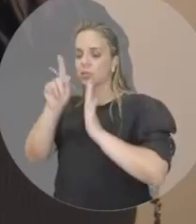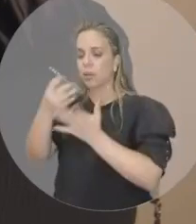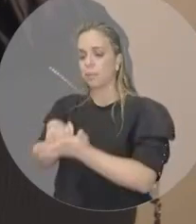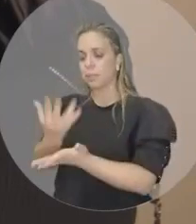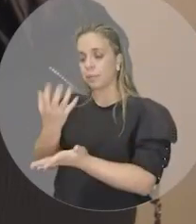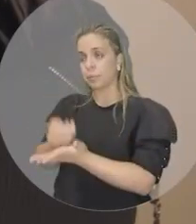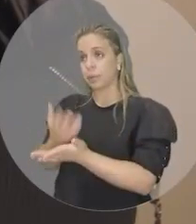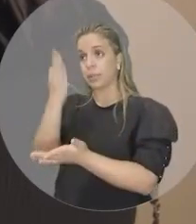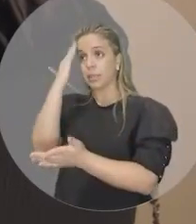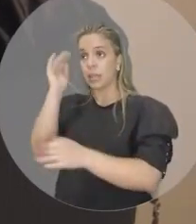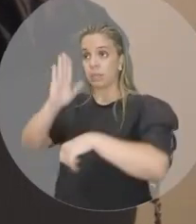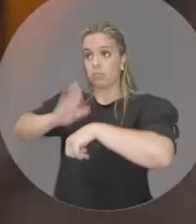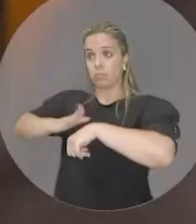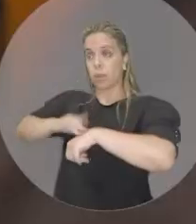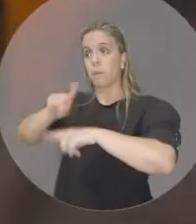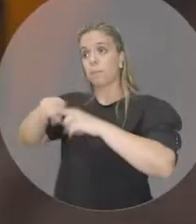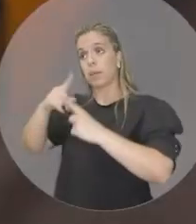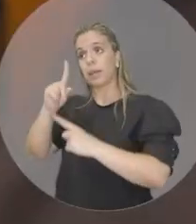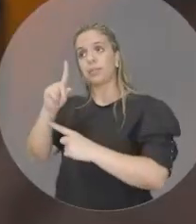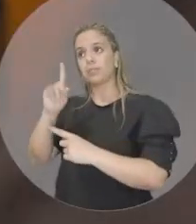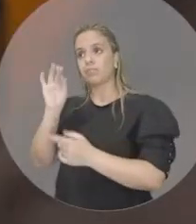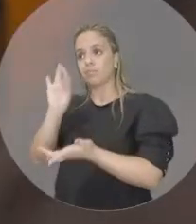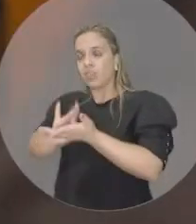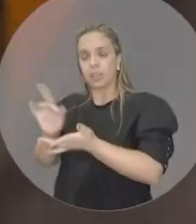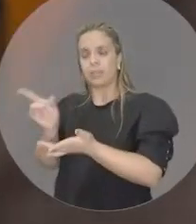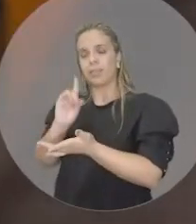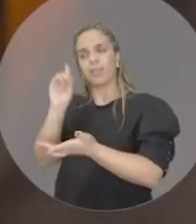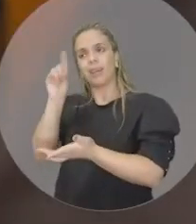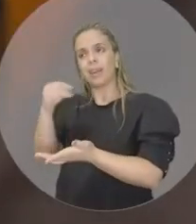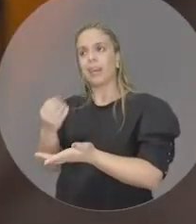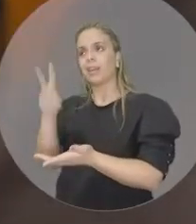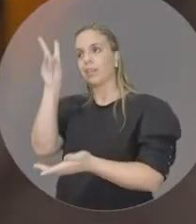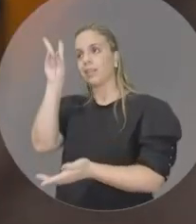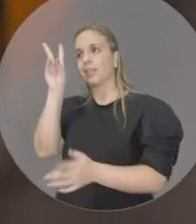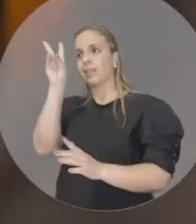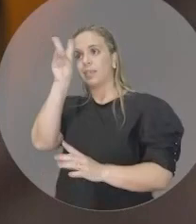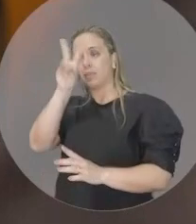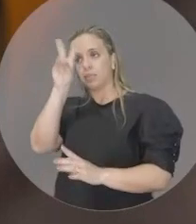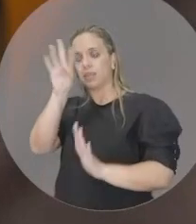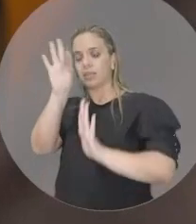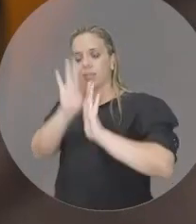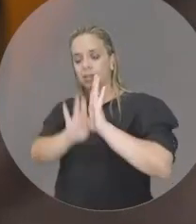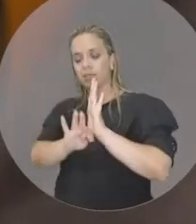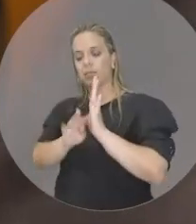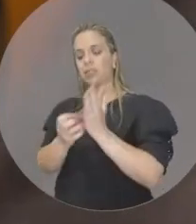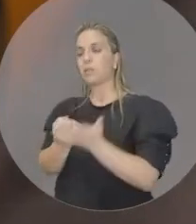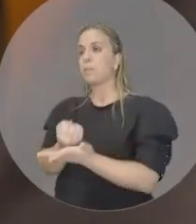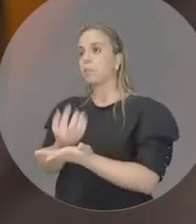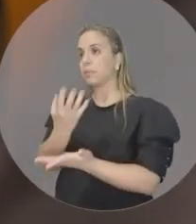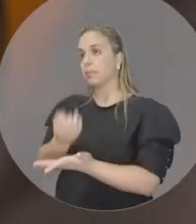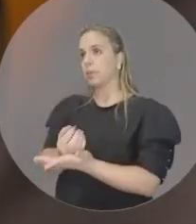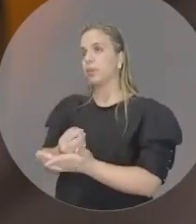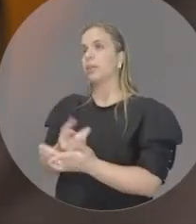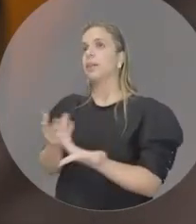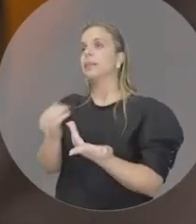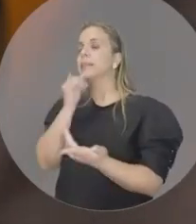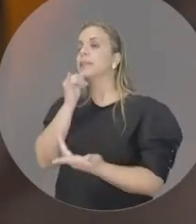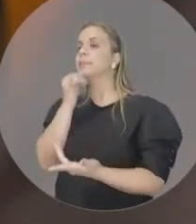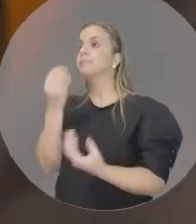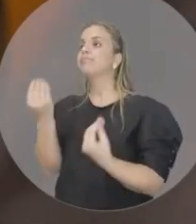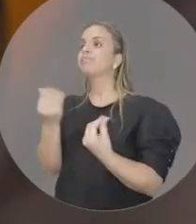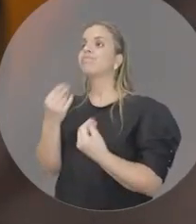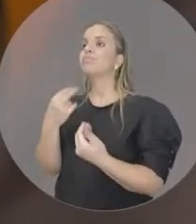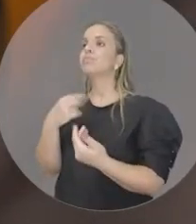é ficção. Que eu não podia perder assim,